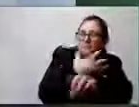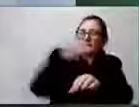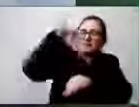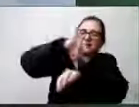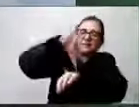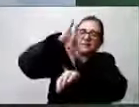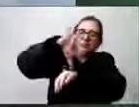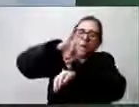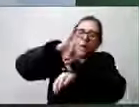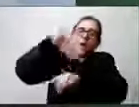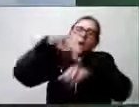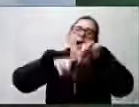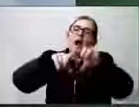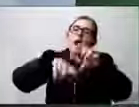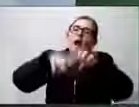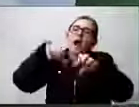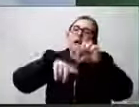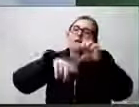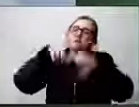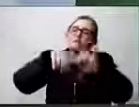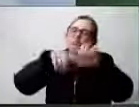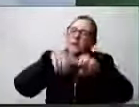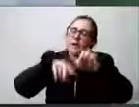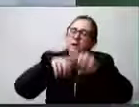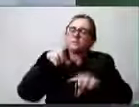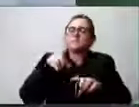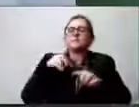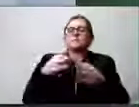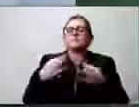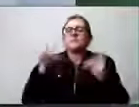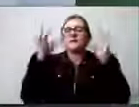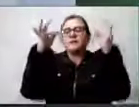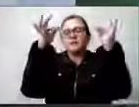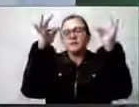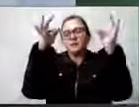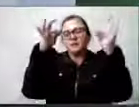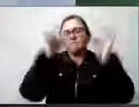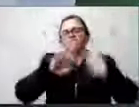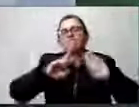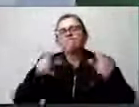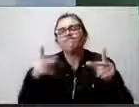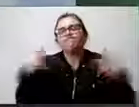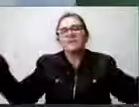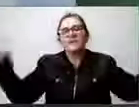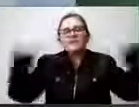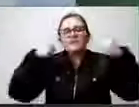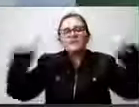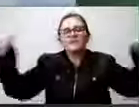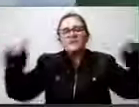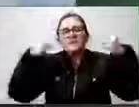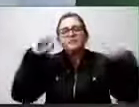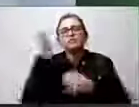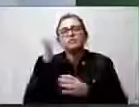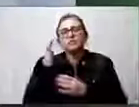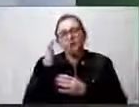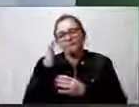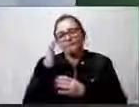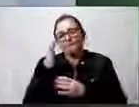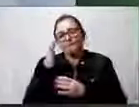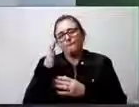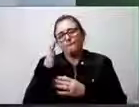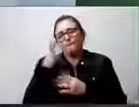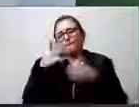em atividades, ou na verdade, prescrição, falei atividade pensando principalmente no exercício físico, já induzido aqui mentalmente,